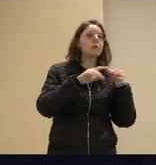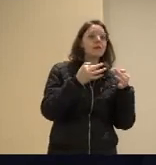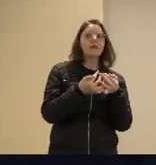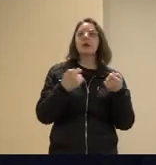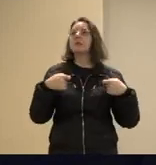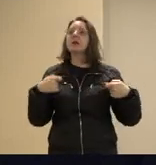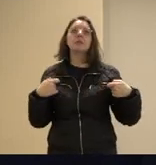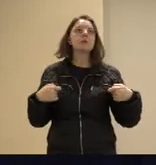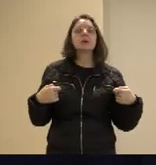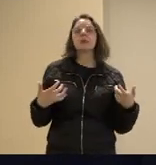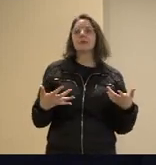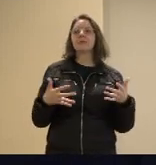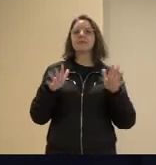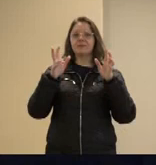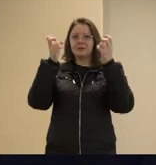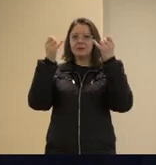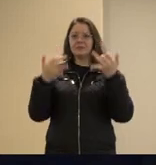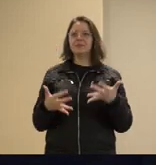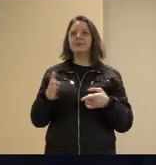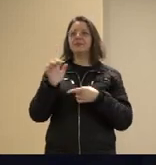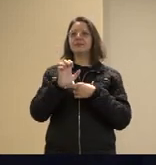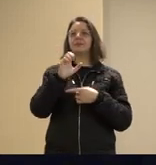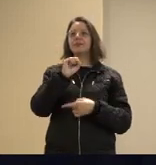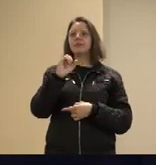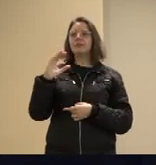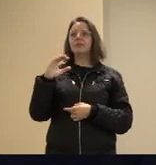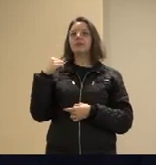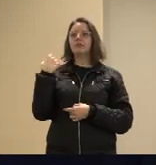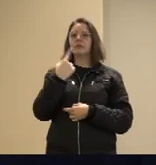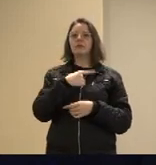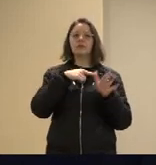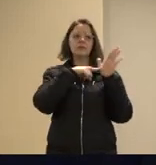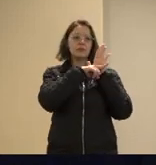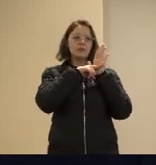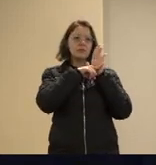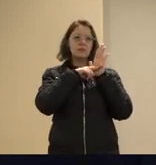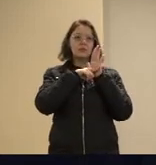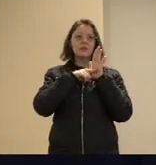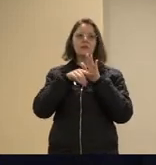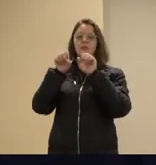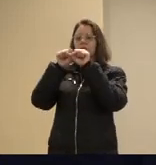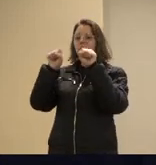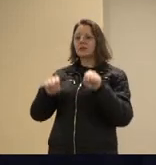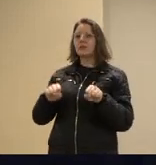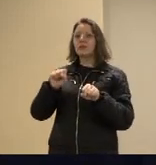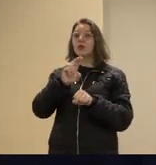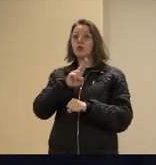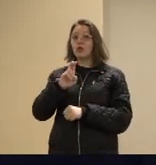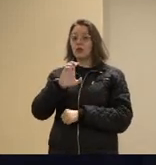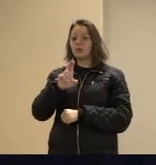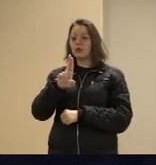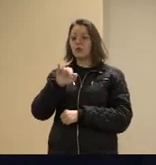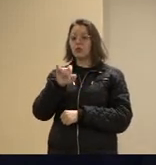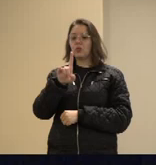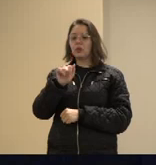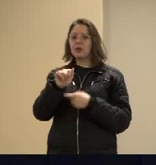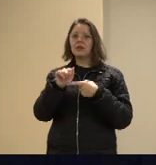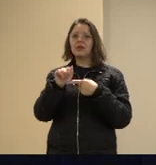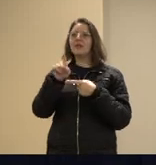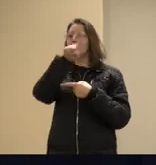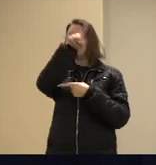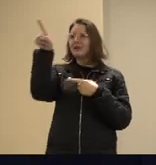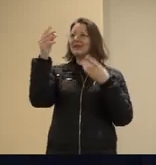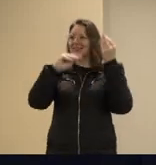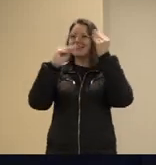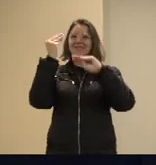lá. Em Santa Catarina, nós temos, segundo o Sistema Cuida, que também é alimentado por vocês,